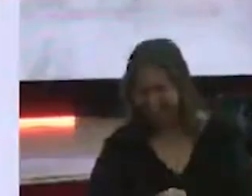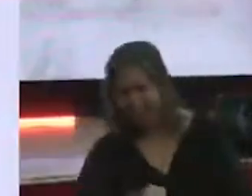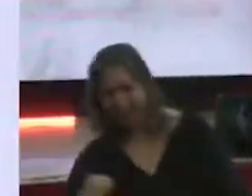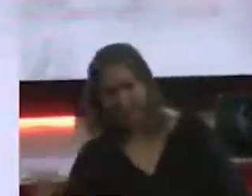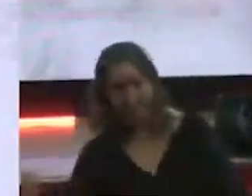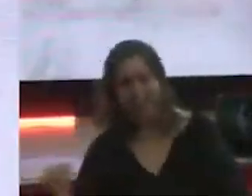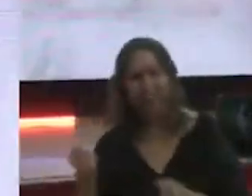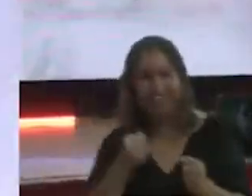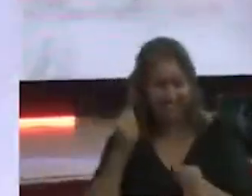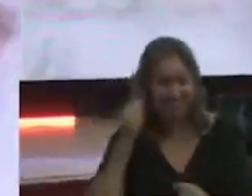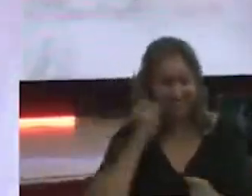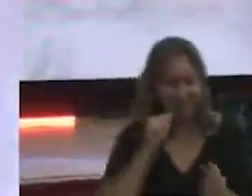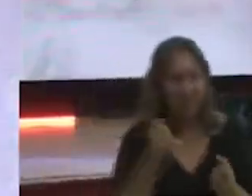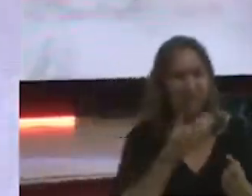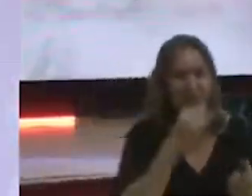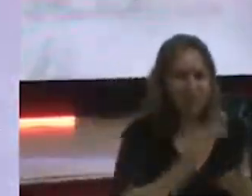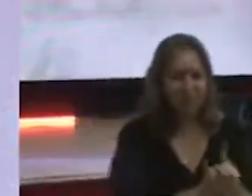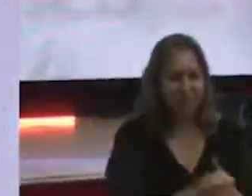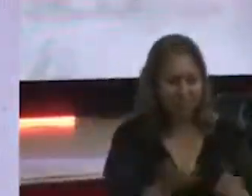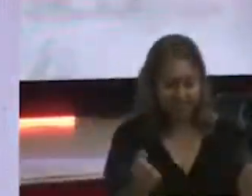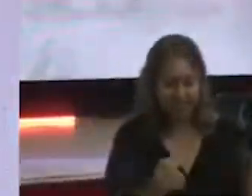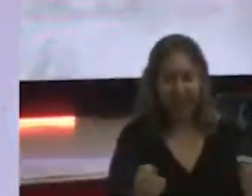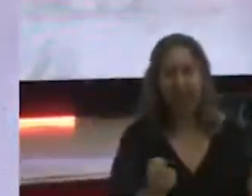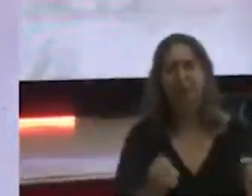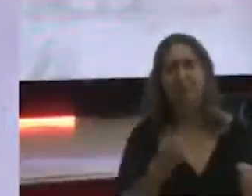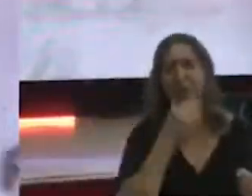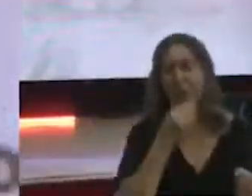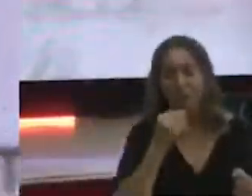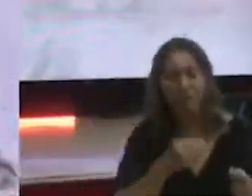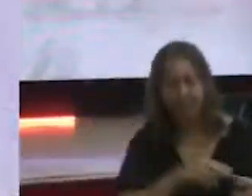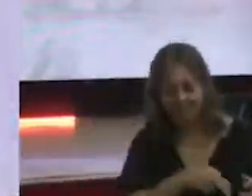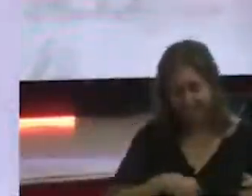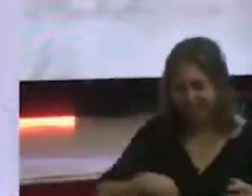esposa as irmãs não vão dar glória a Deus